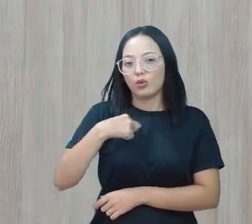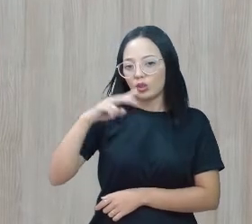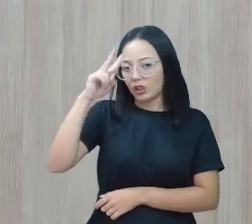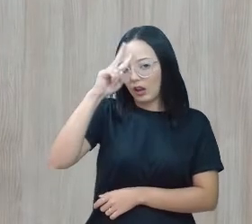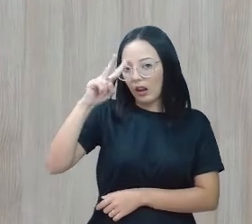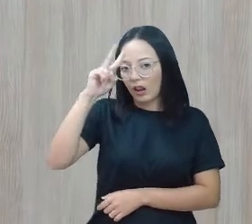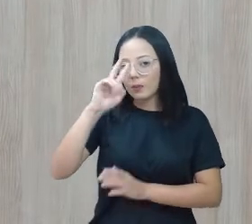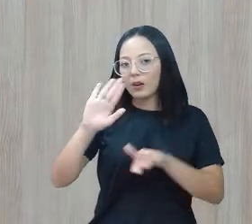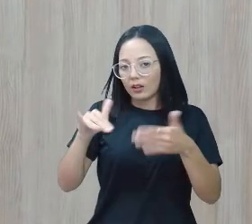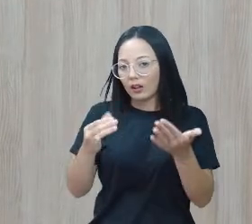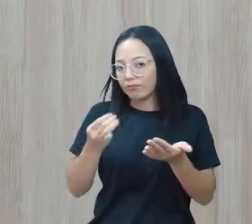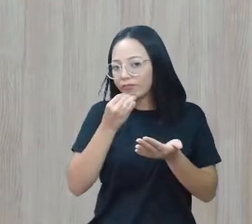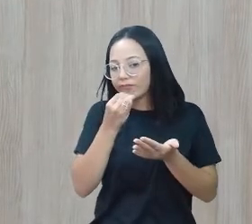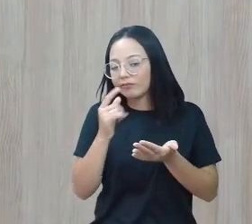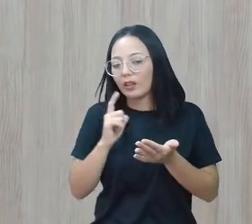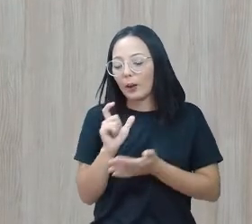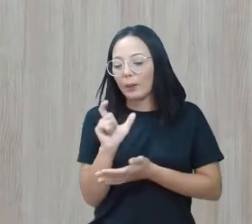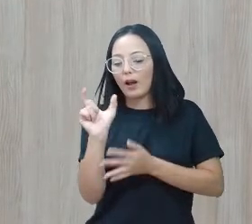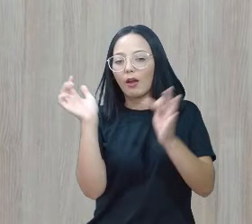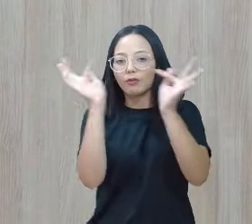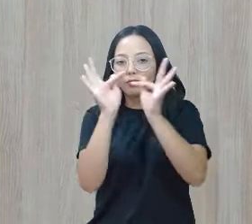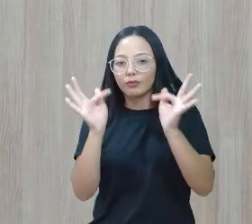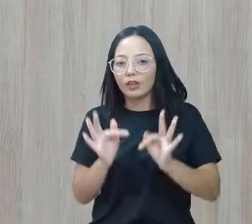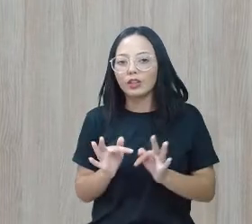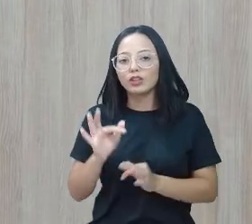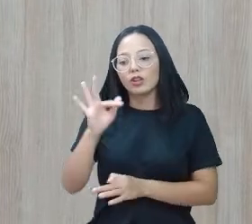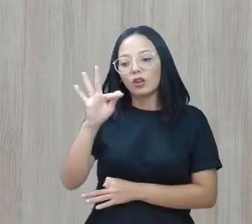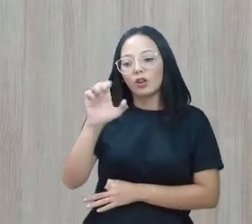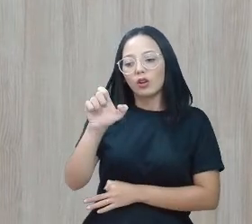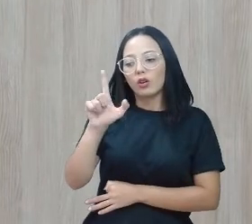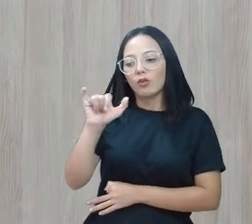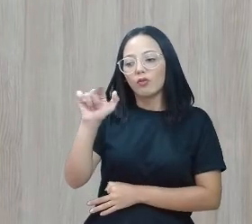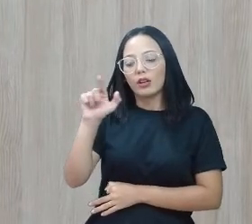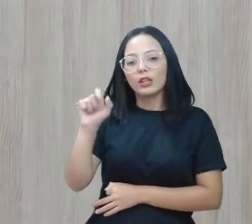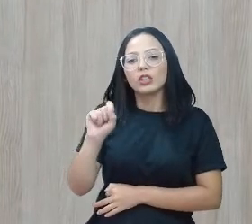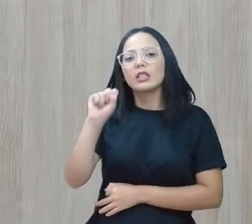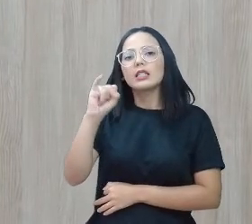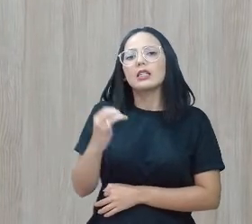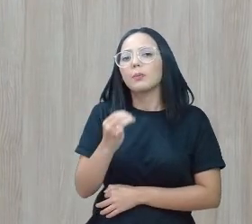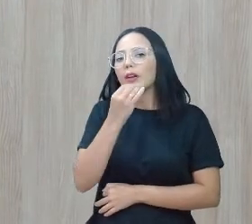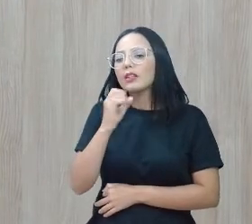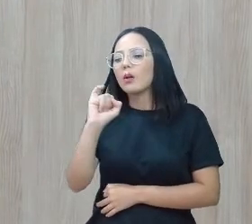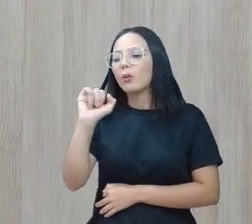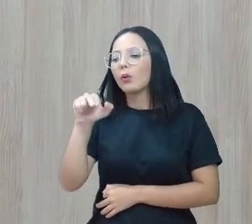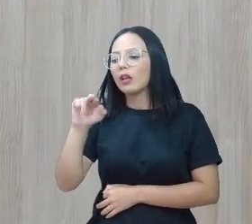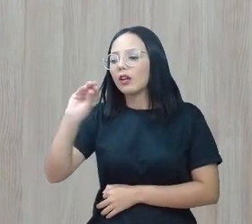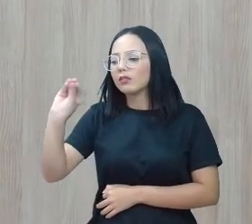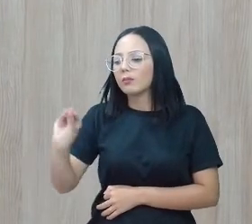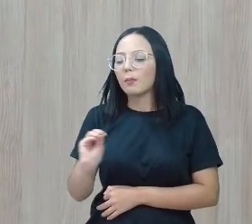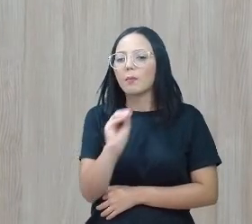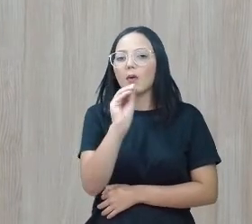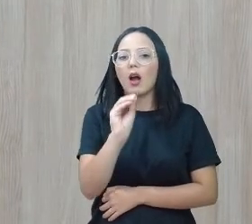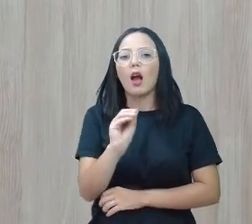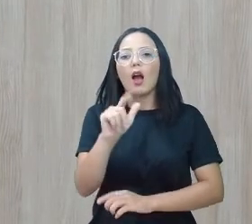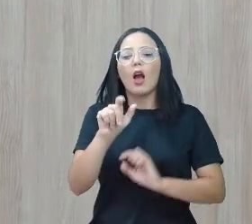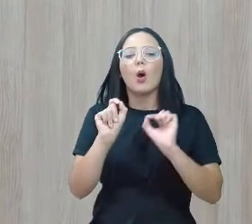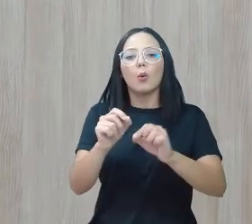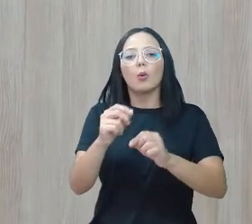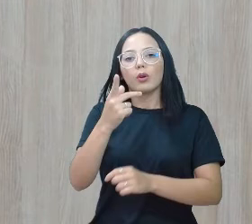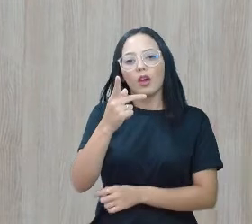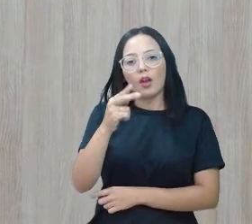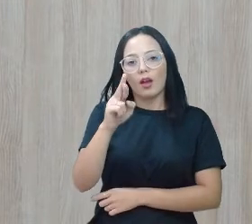Nós temos um exemplo, a palavra feliz. Se eu coloco o in na frente, é um prefixo, então